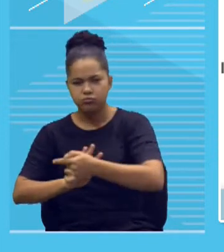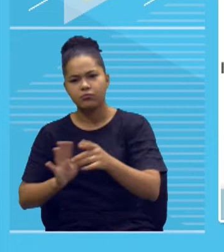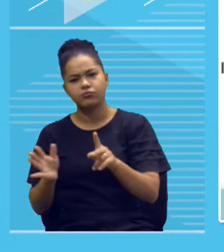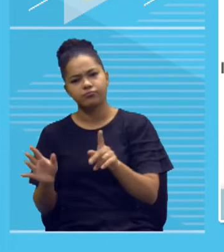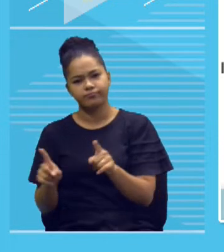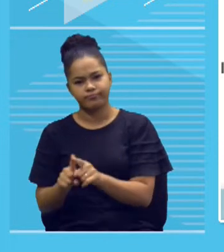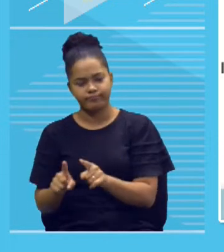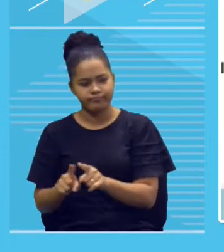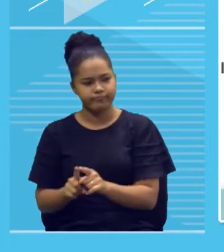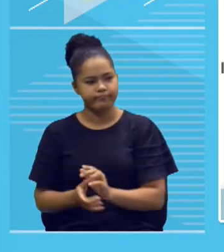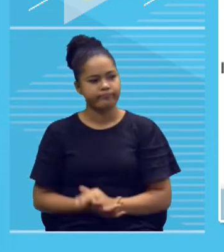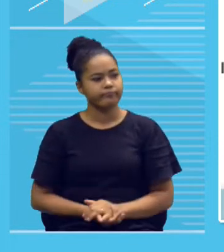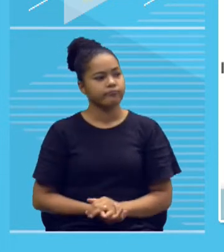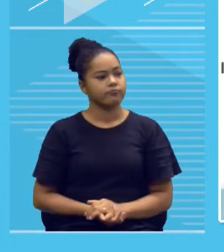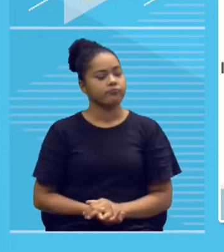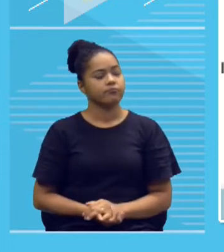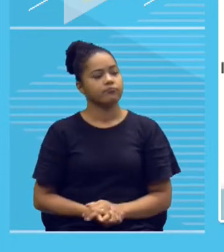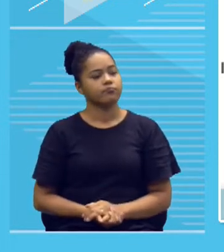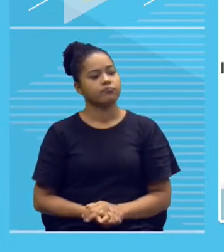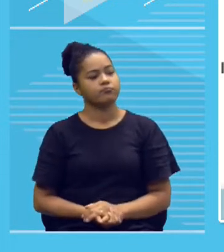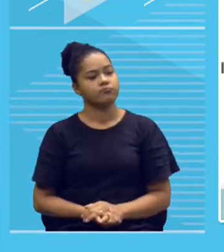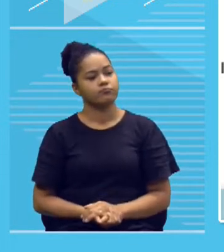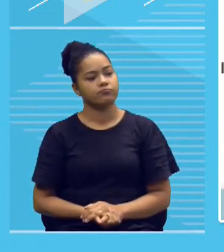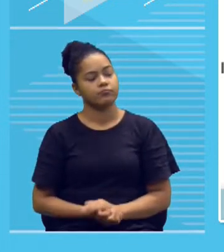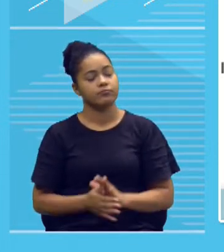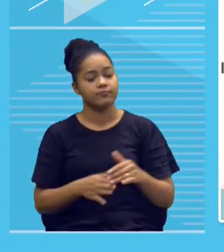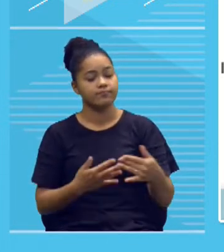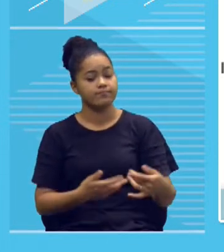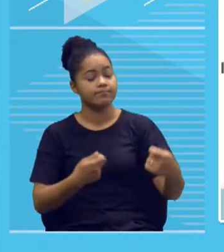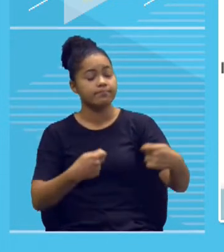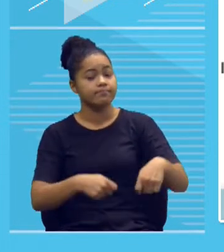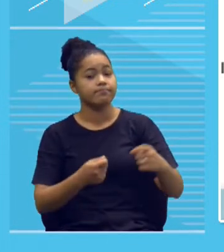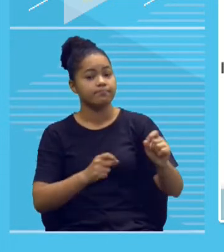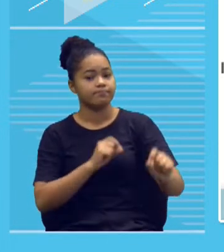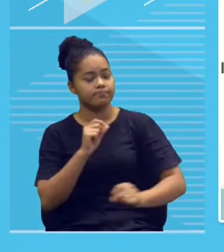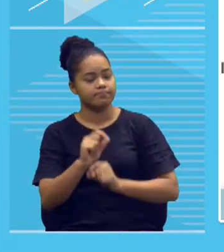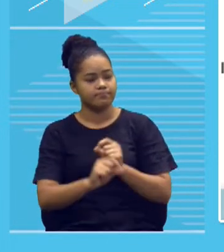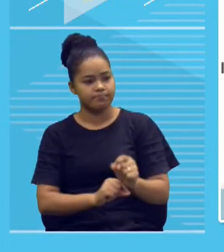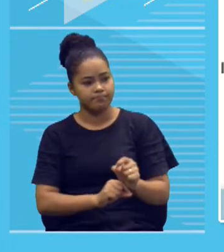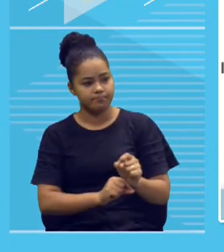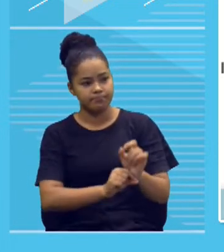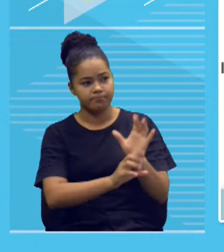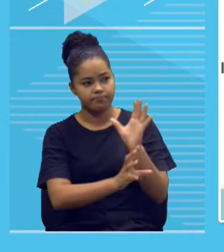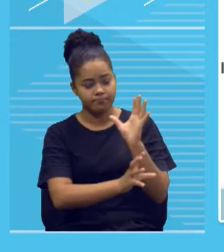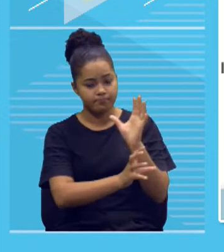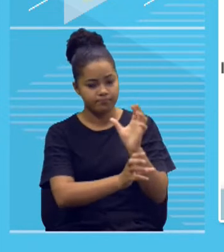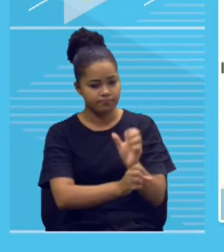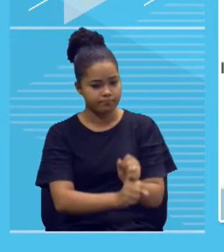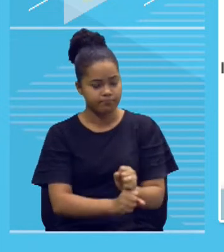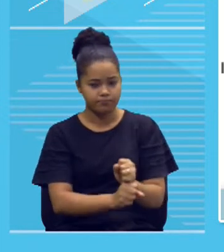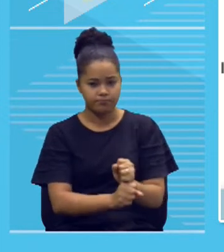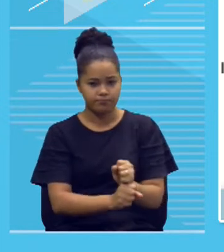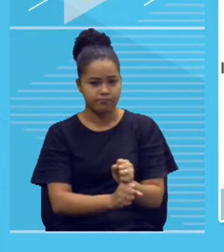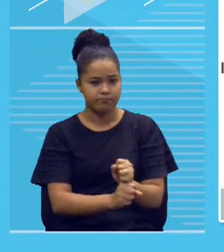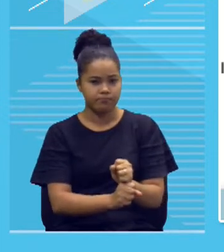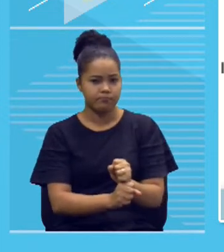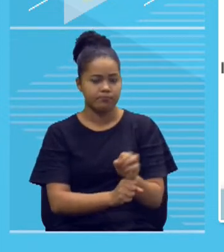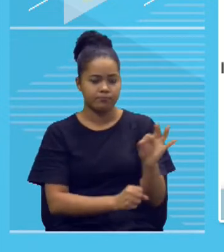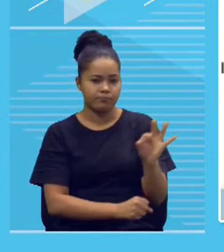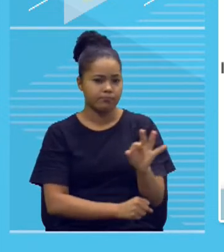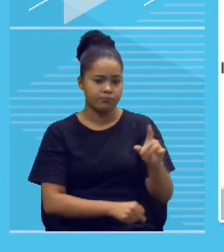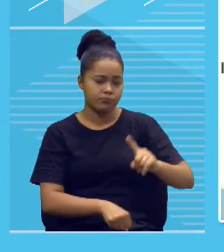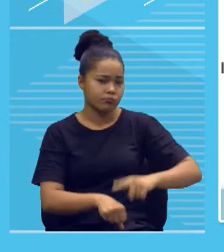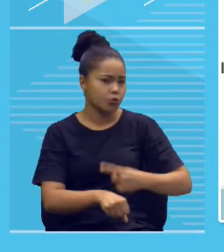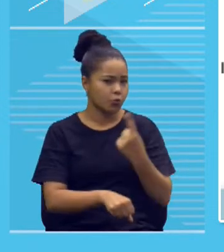entendendo Eu precisaria fazer o cálculo dessa porcentagem uma única vez e